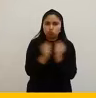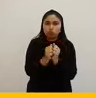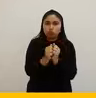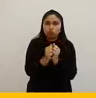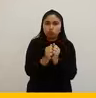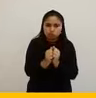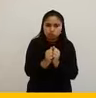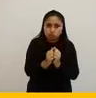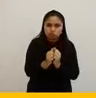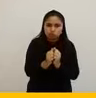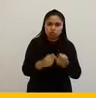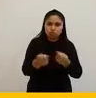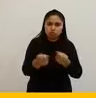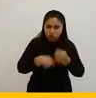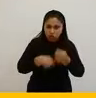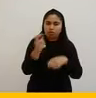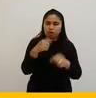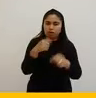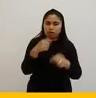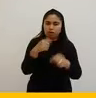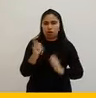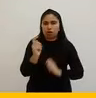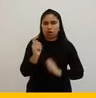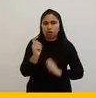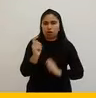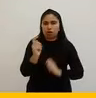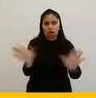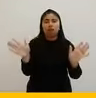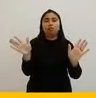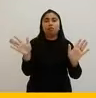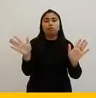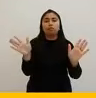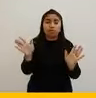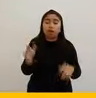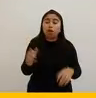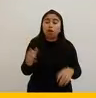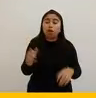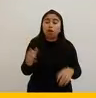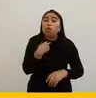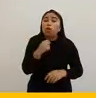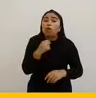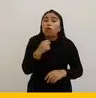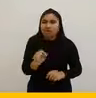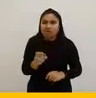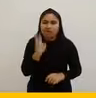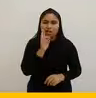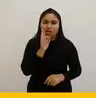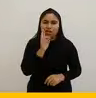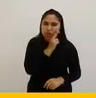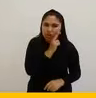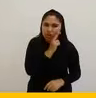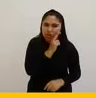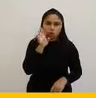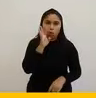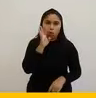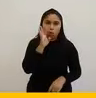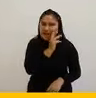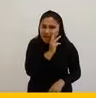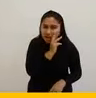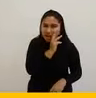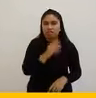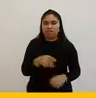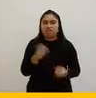como atividade comercial. O que não pode funcionar no pesqueiro? O restaurante, o bar, a